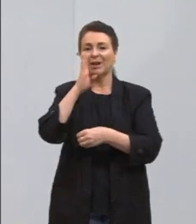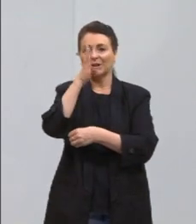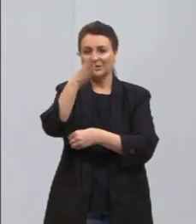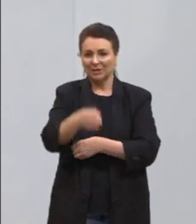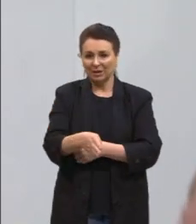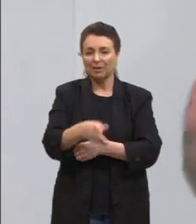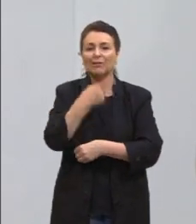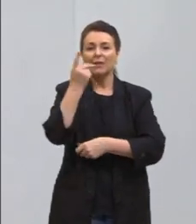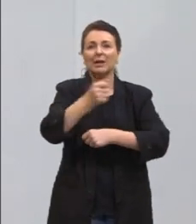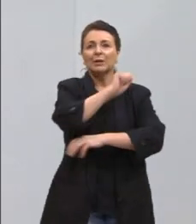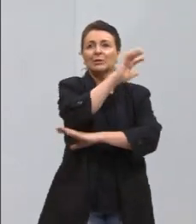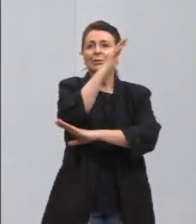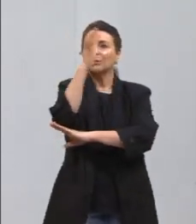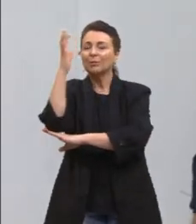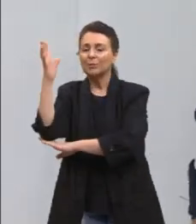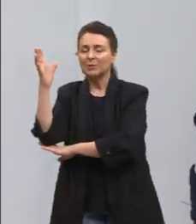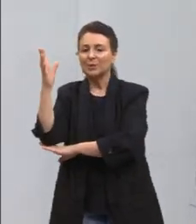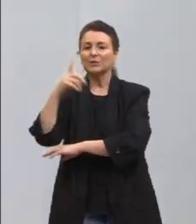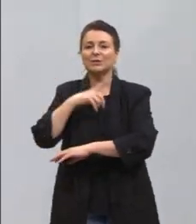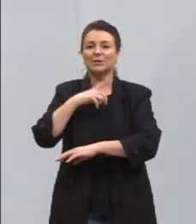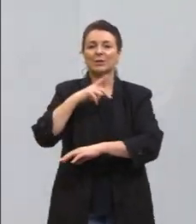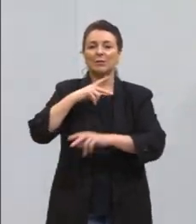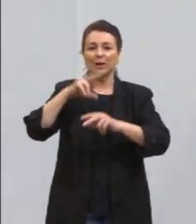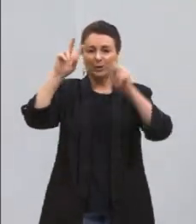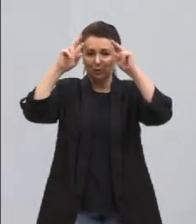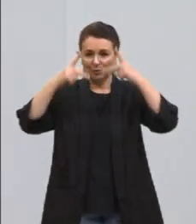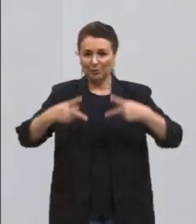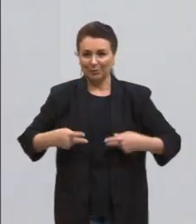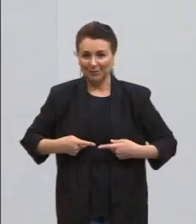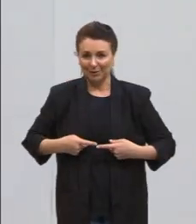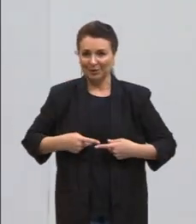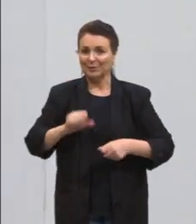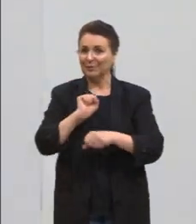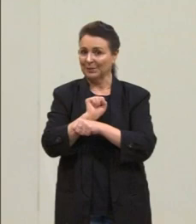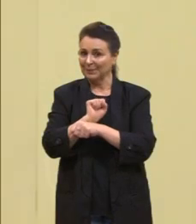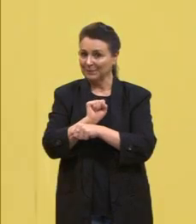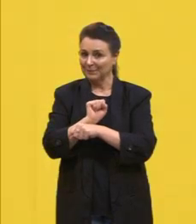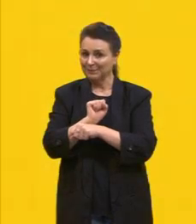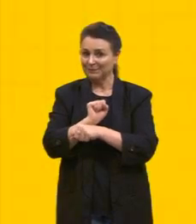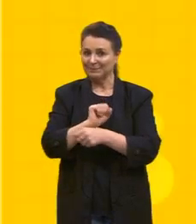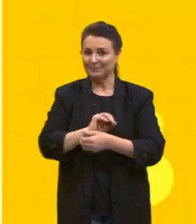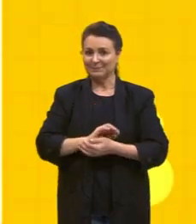e o ser humano esse aulão da ciências humanas fica aí